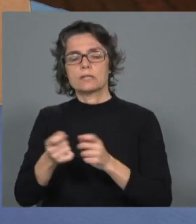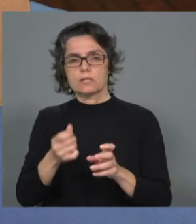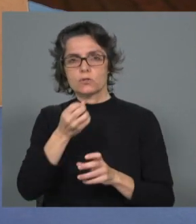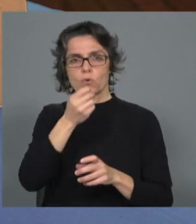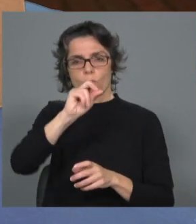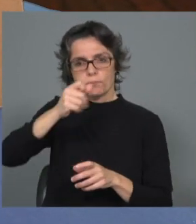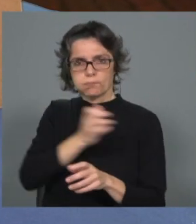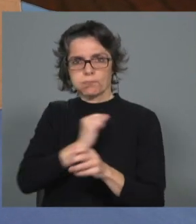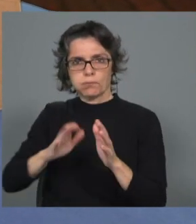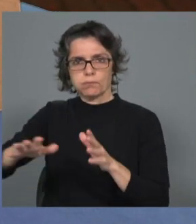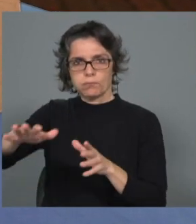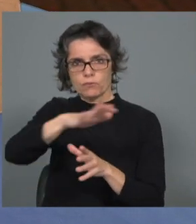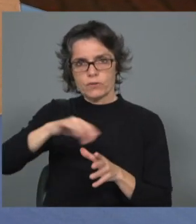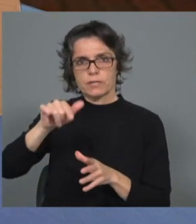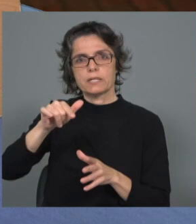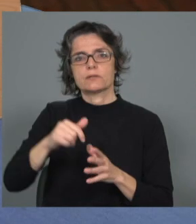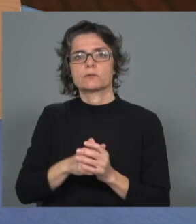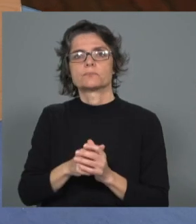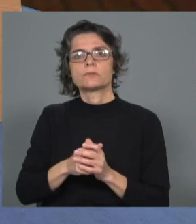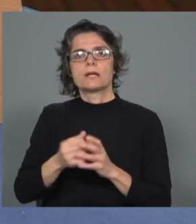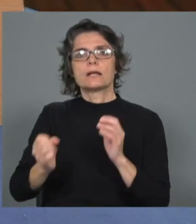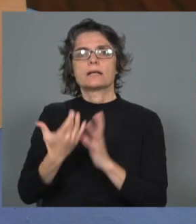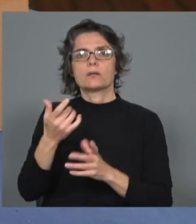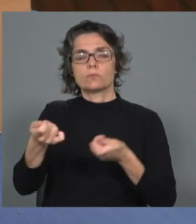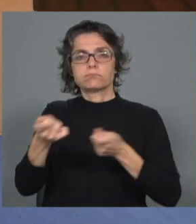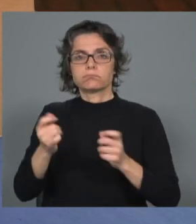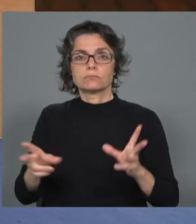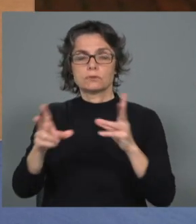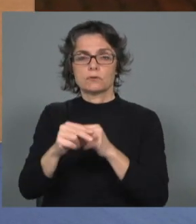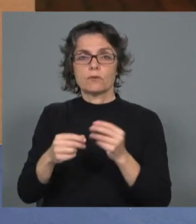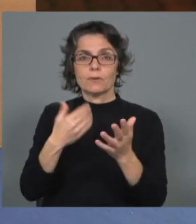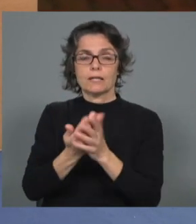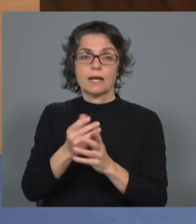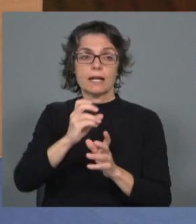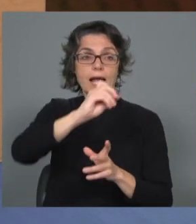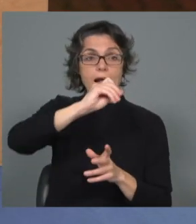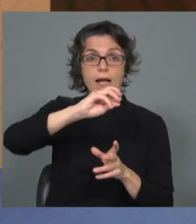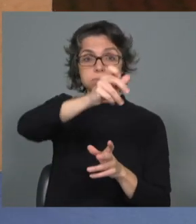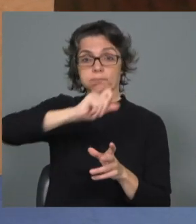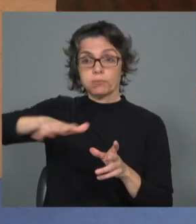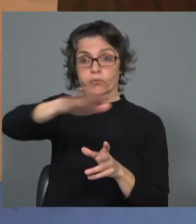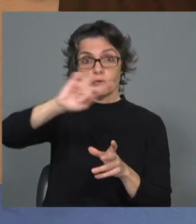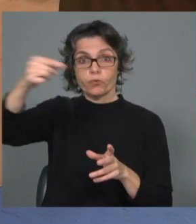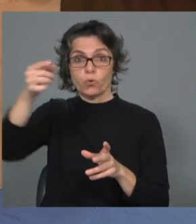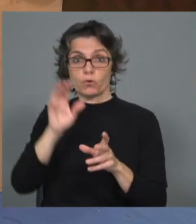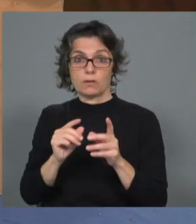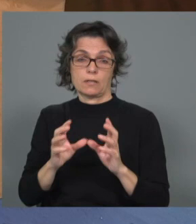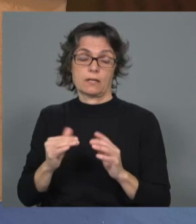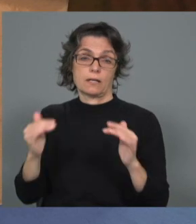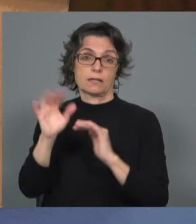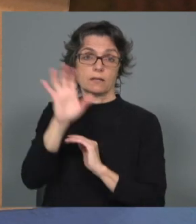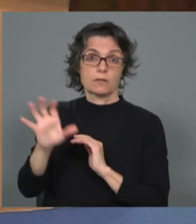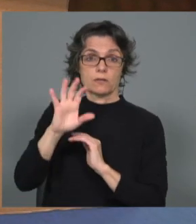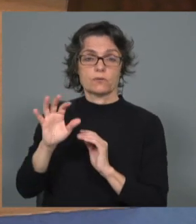nova para que as várias dioceses do país se envolvam nesta preparação. O selo